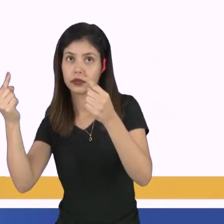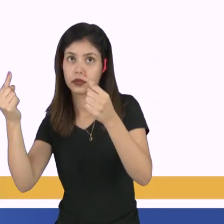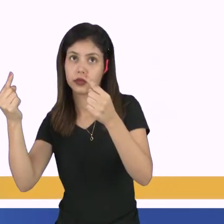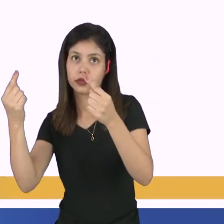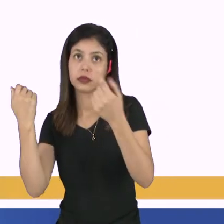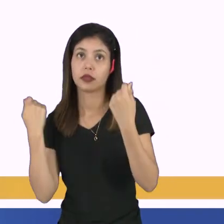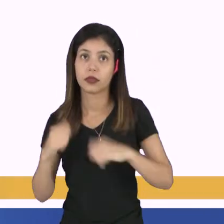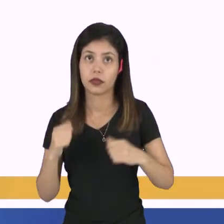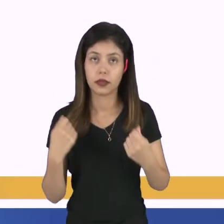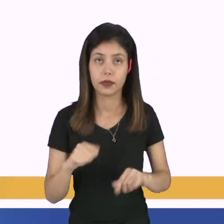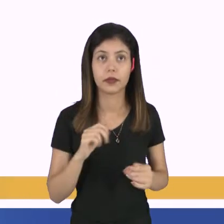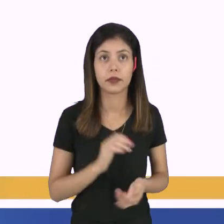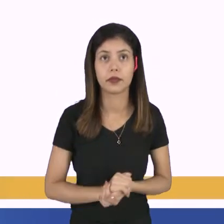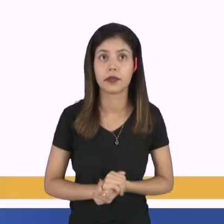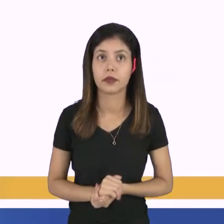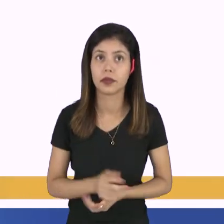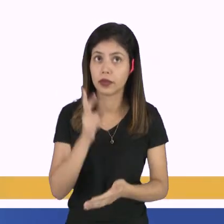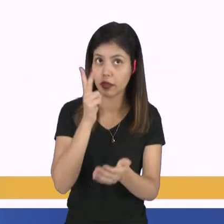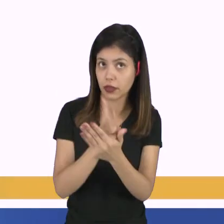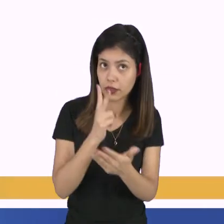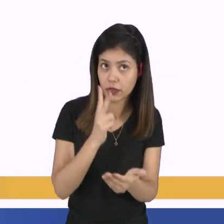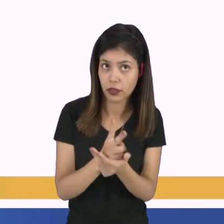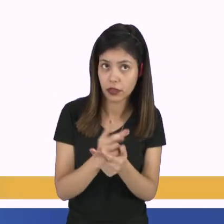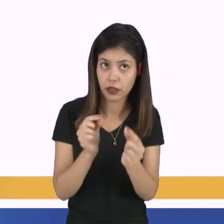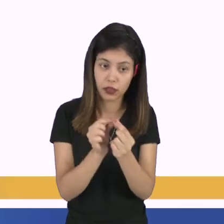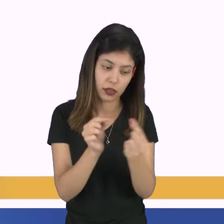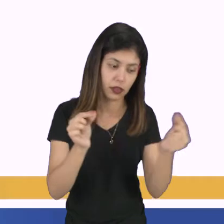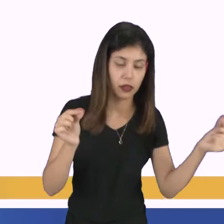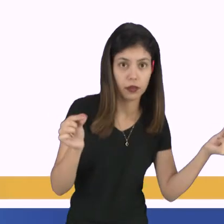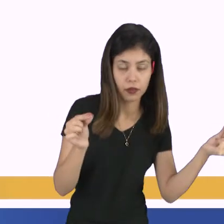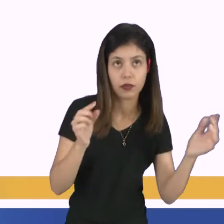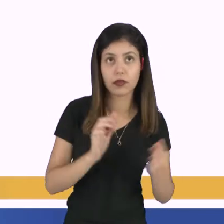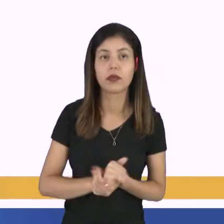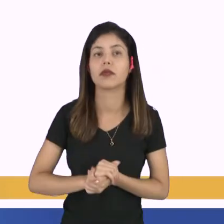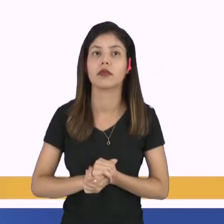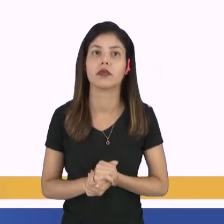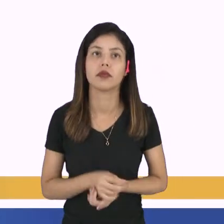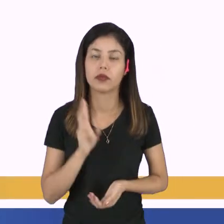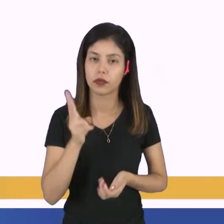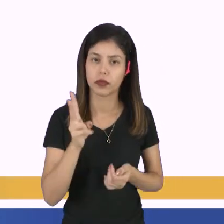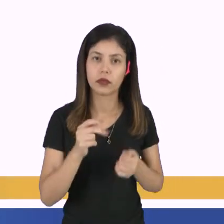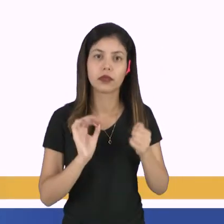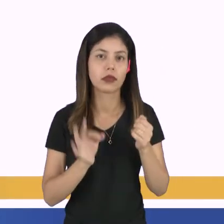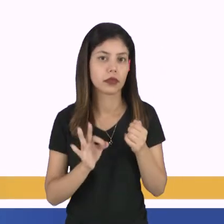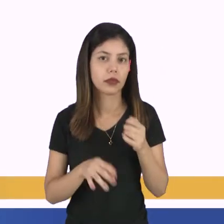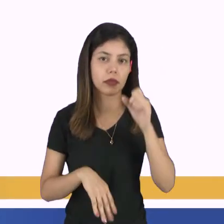ele tenha a mesma medida deste lado aqui, ó, certinho?